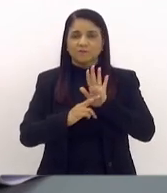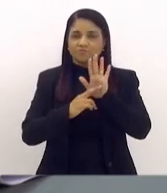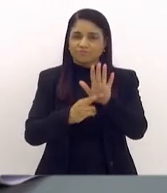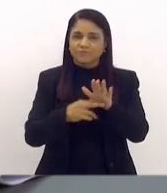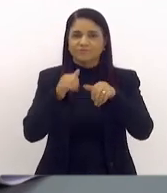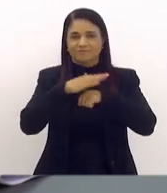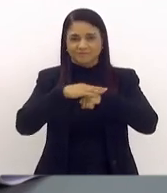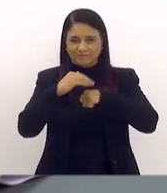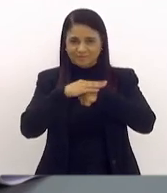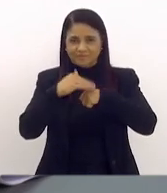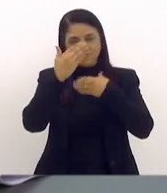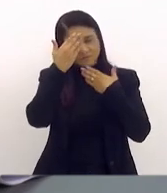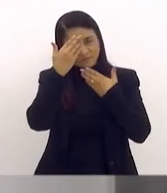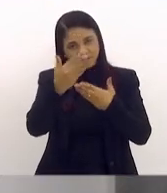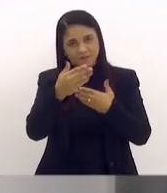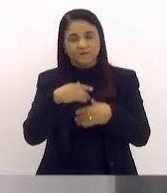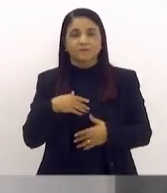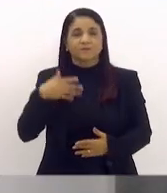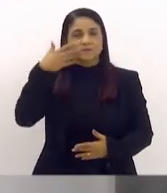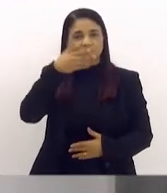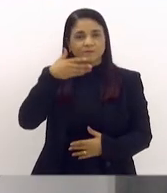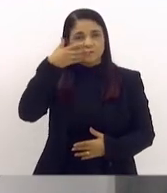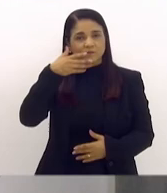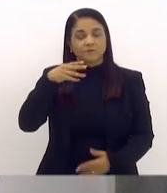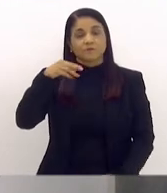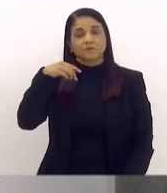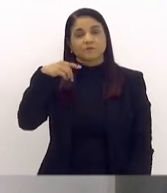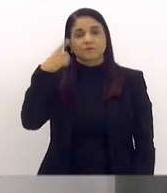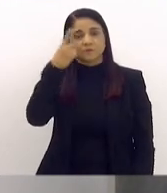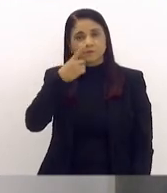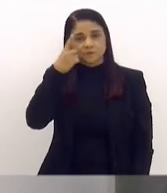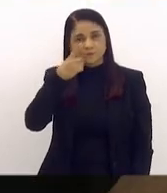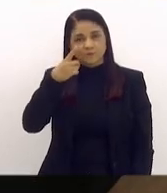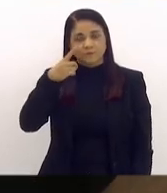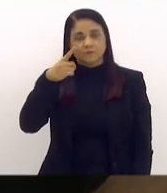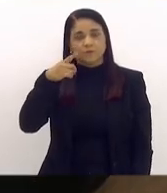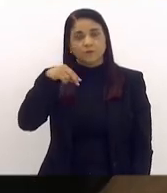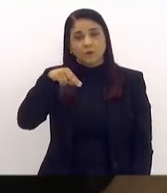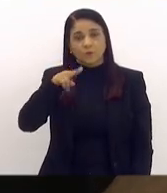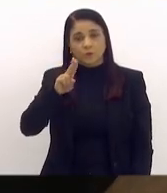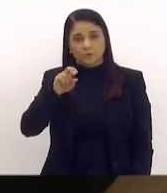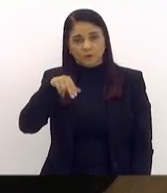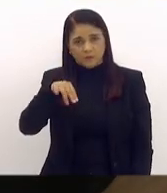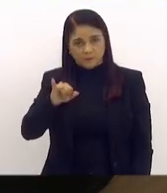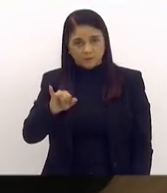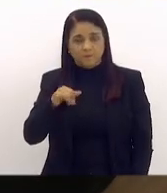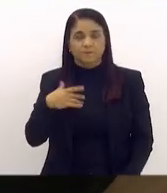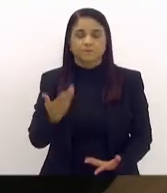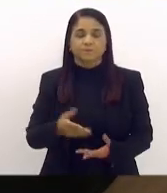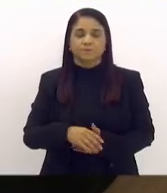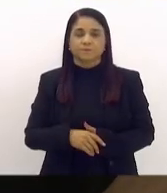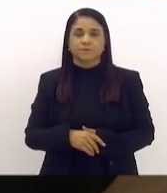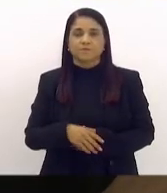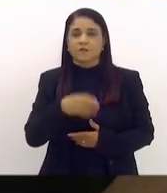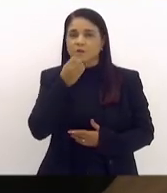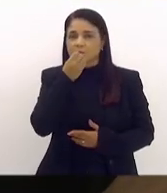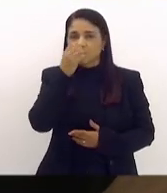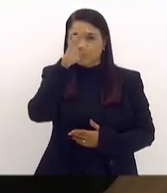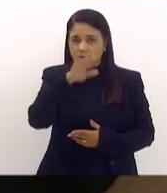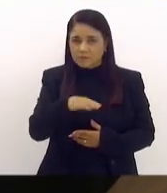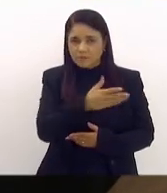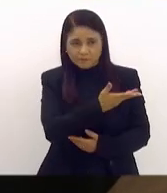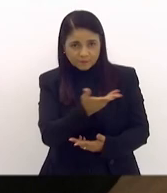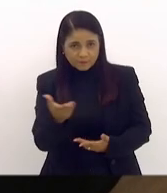carinho muito obrigado com a palavra deputado munir Neto Boa tarde a todas e